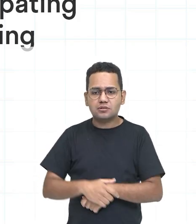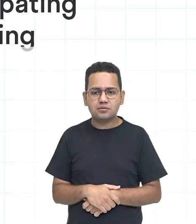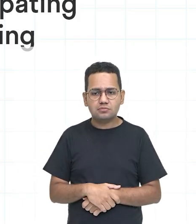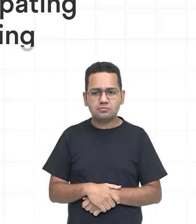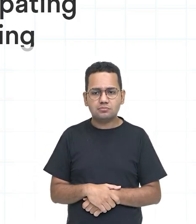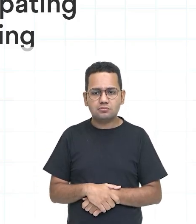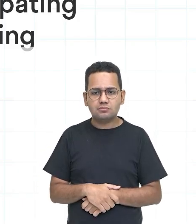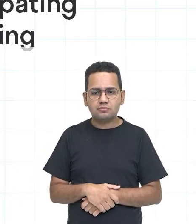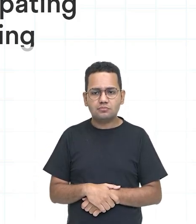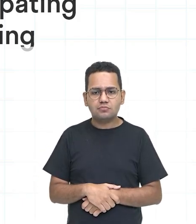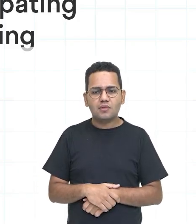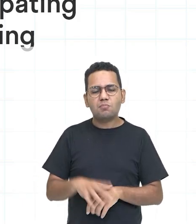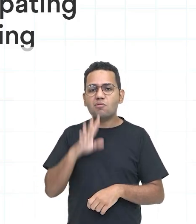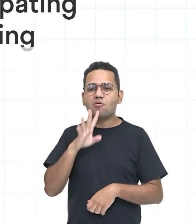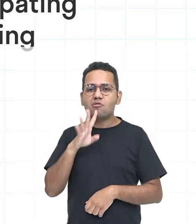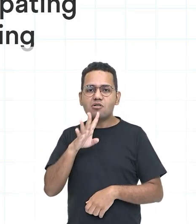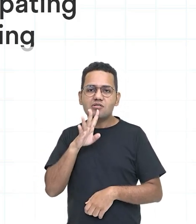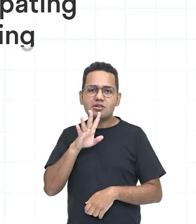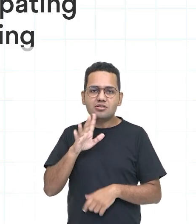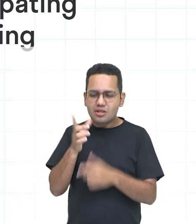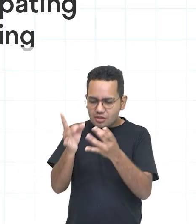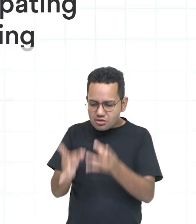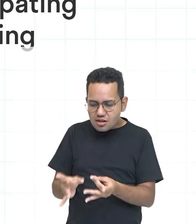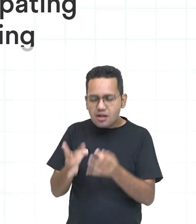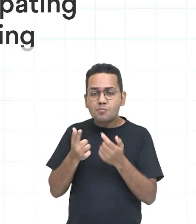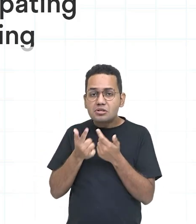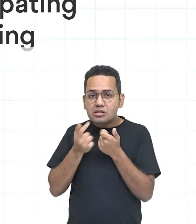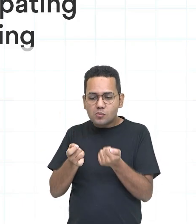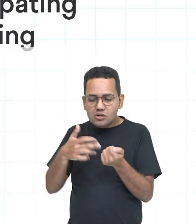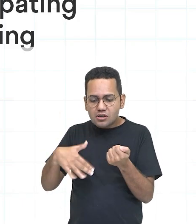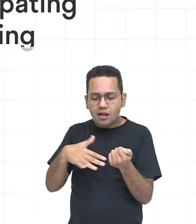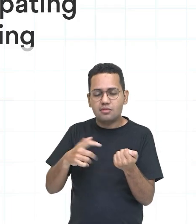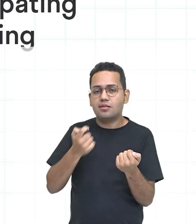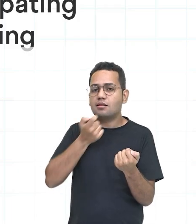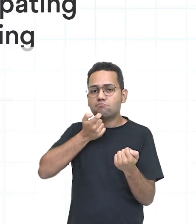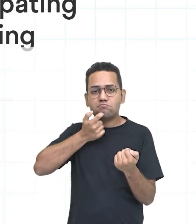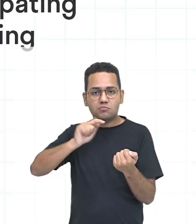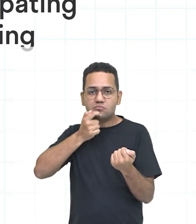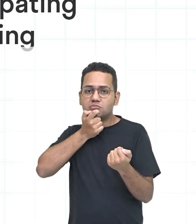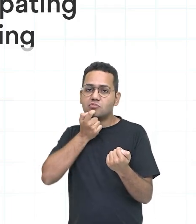desenvolver as habilidades linguísticas relacionadas à língua inglesa para que ele consiga, então,